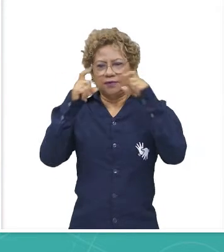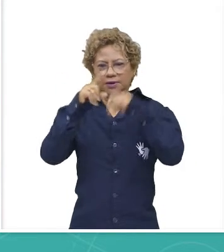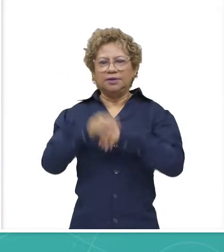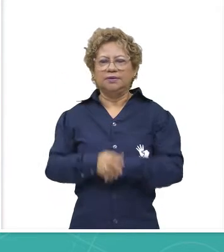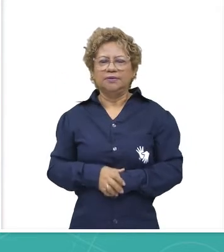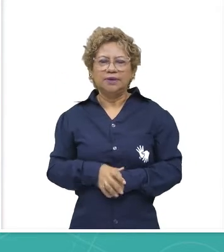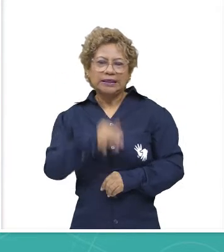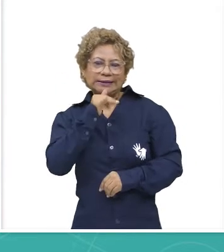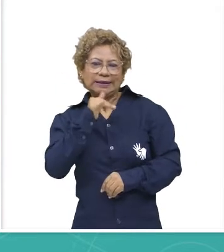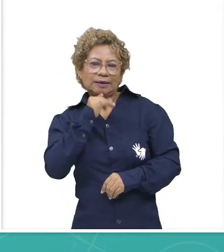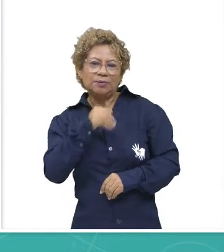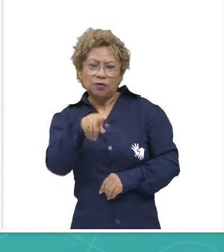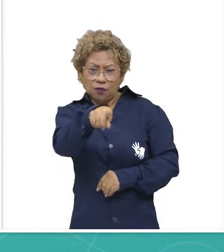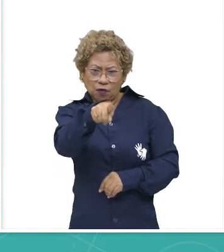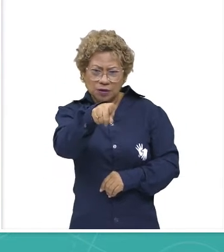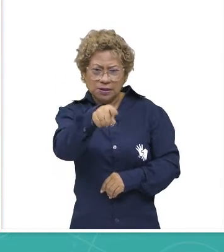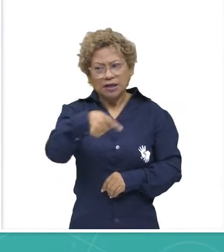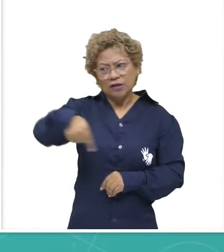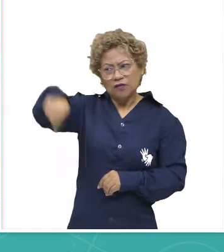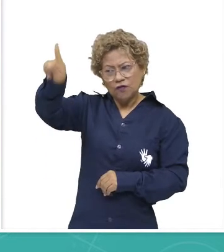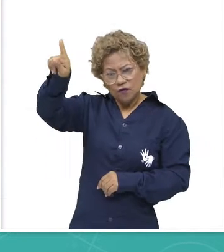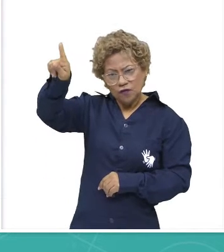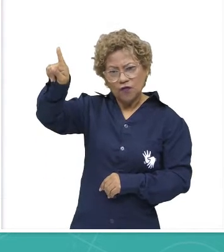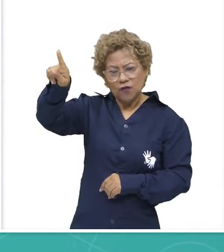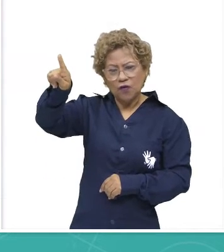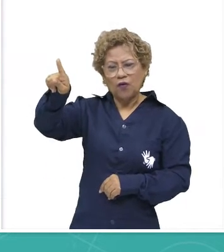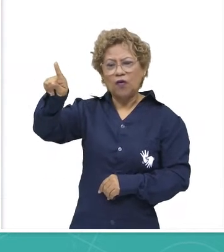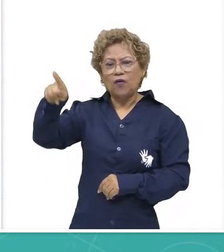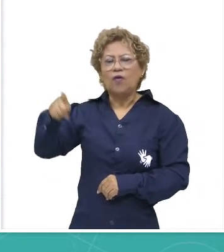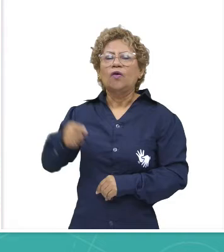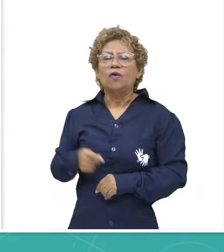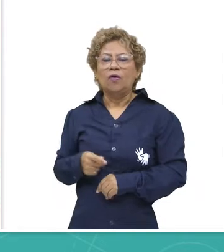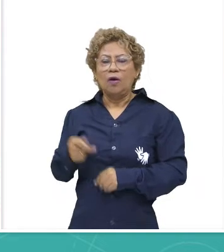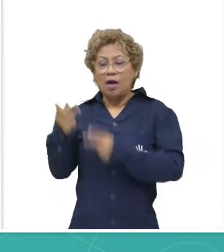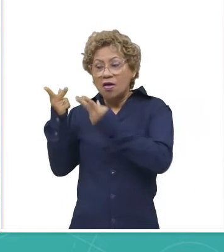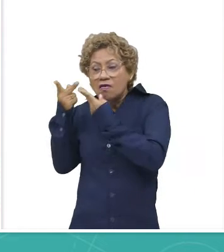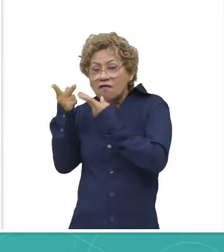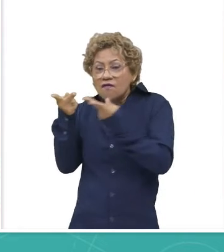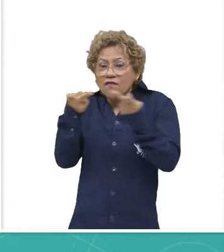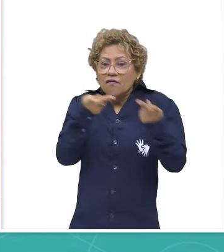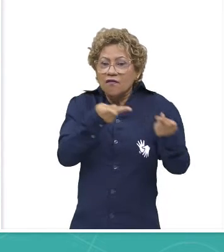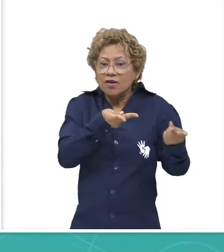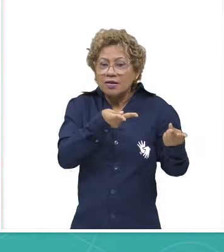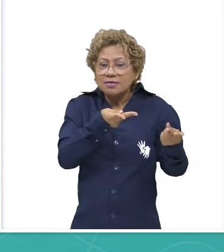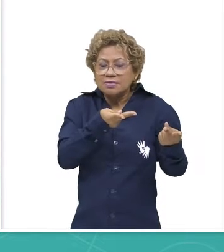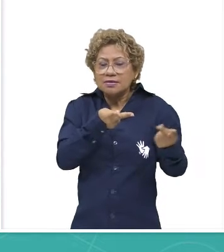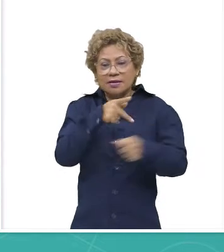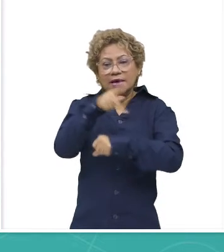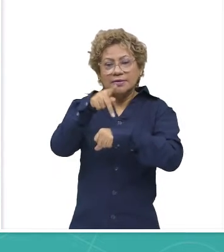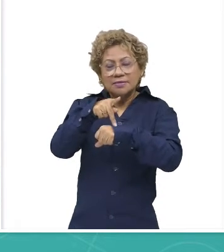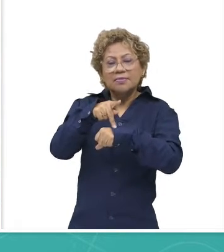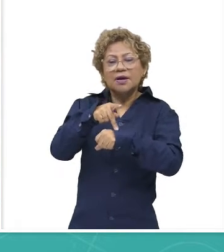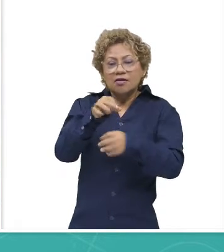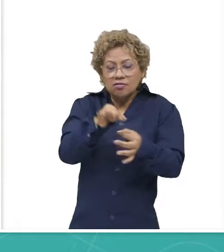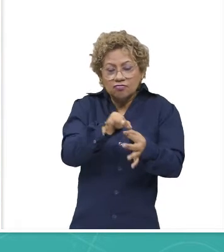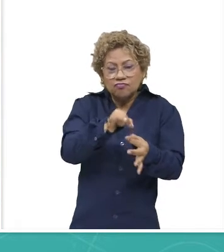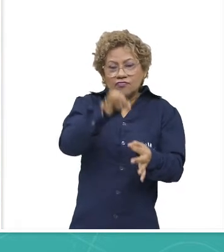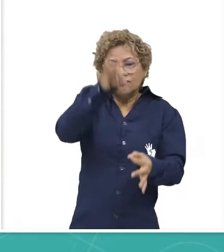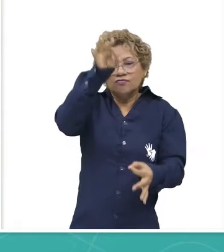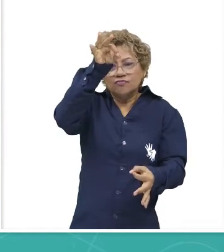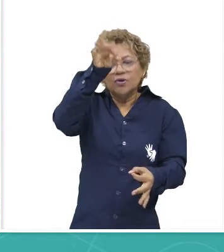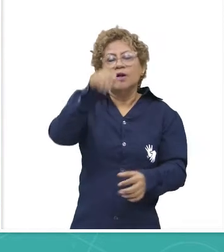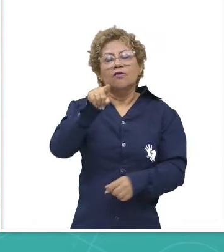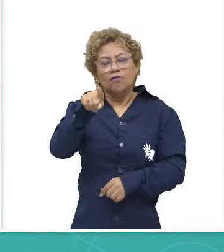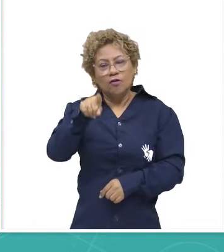em algum desses estados, algum desses países que são com altitude maior, que são lá em cima,